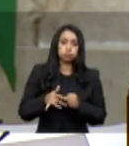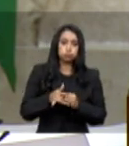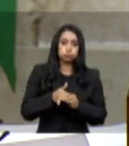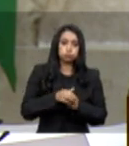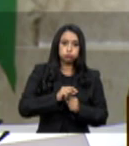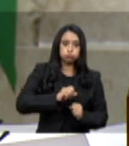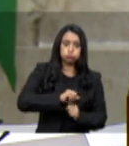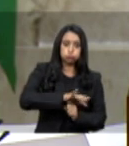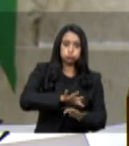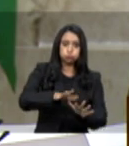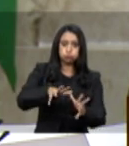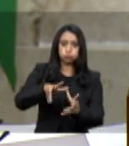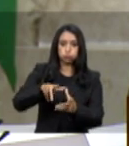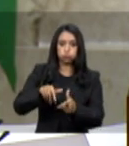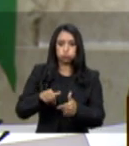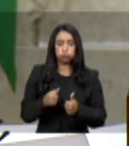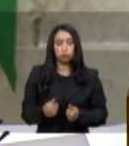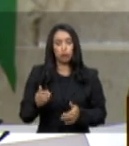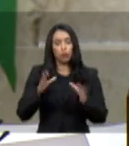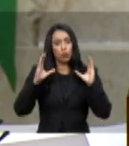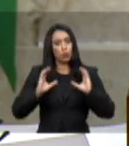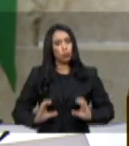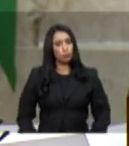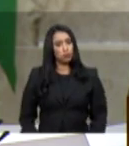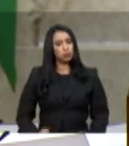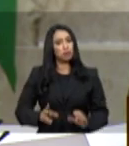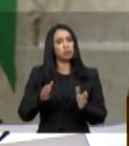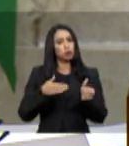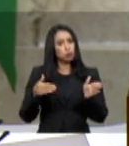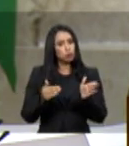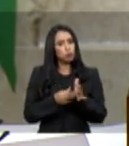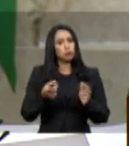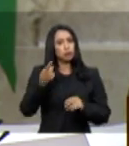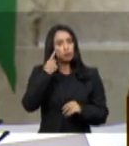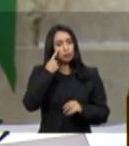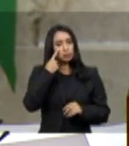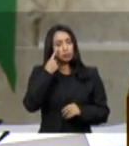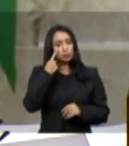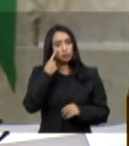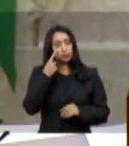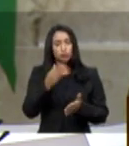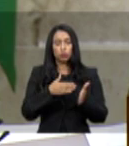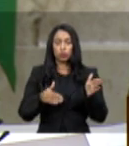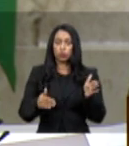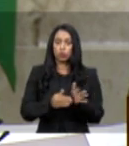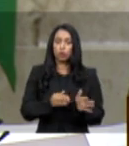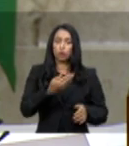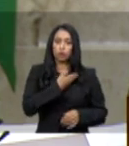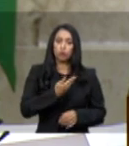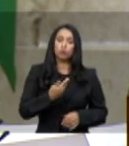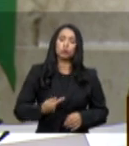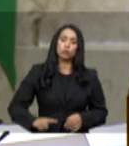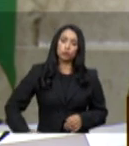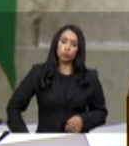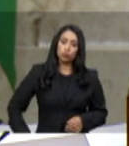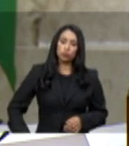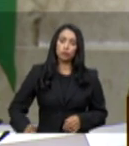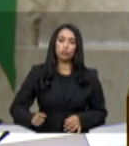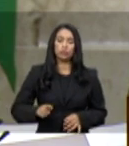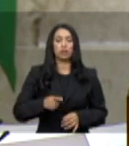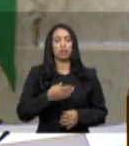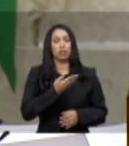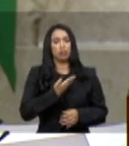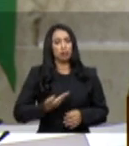presunção são e pelos comportamentos que todos temos visto de todos os agentes públicos essa presunção não é